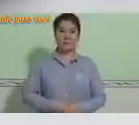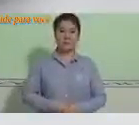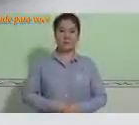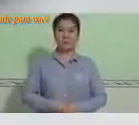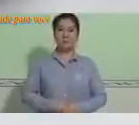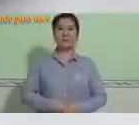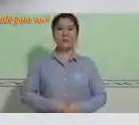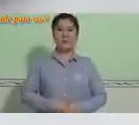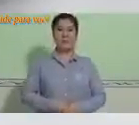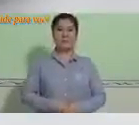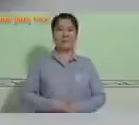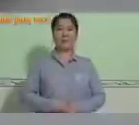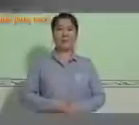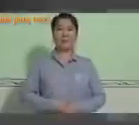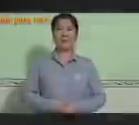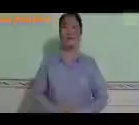PARAVITARQULQUERDANONA bomba.